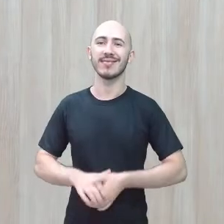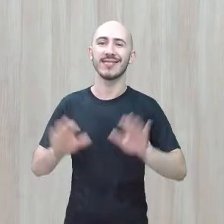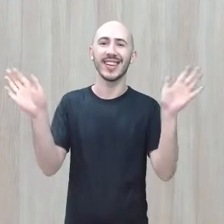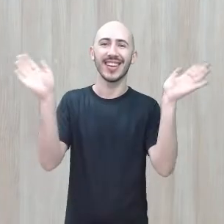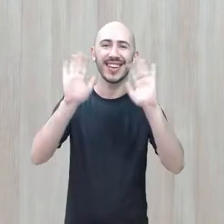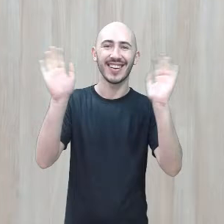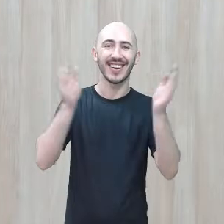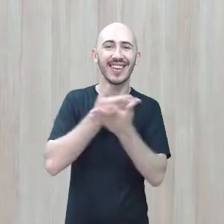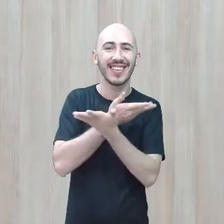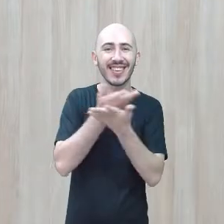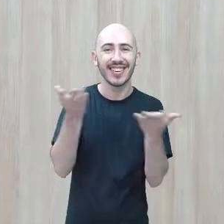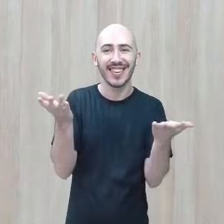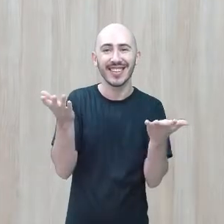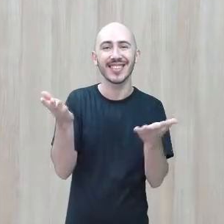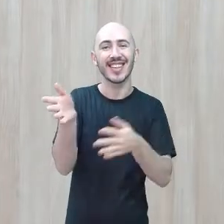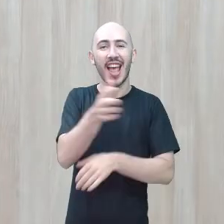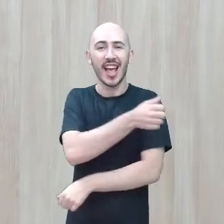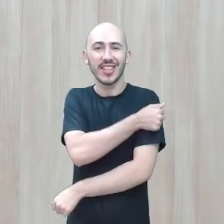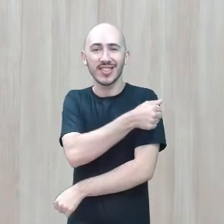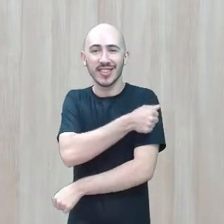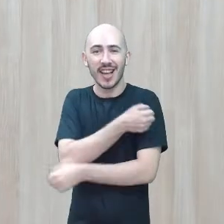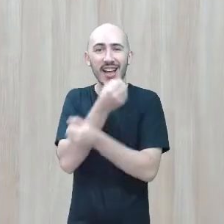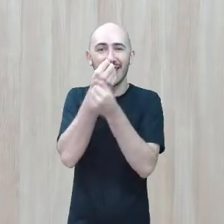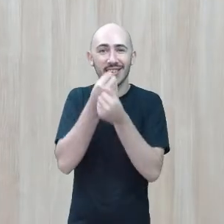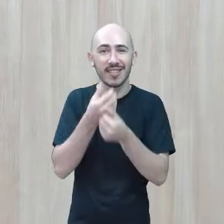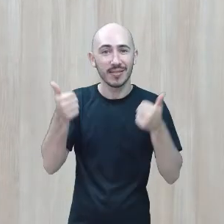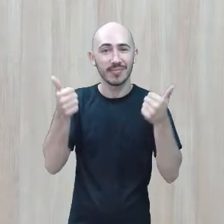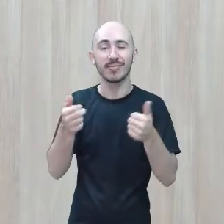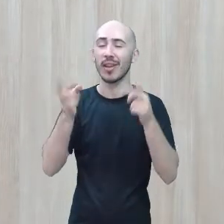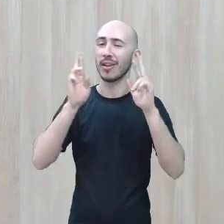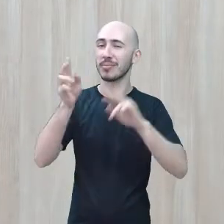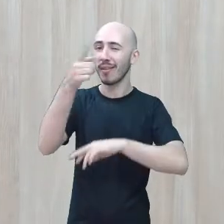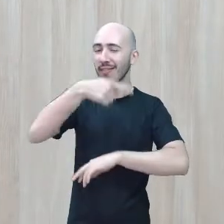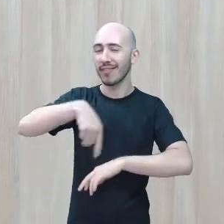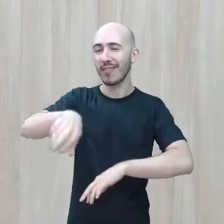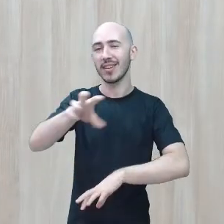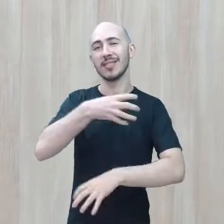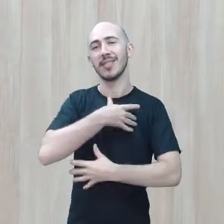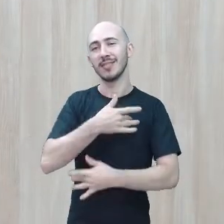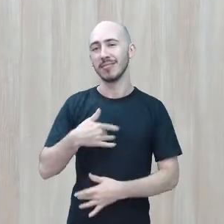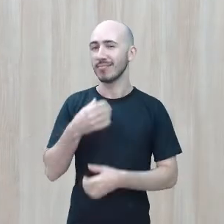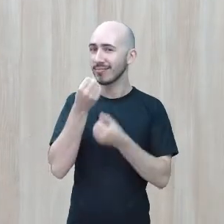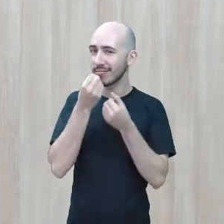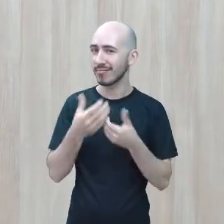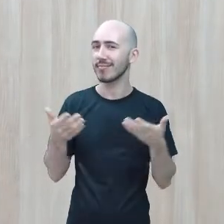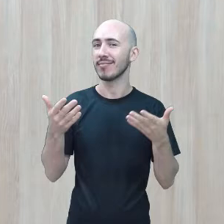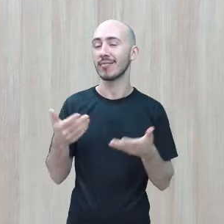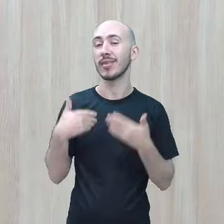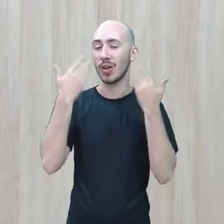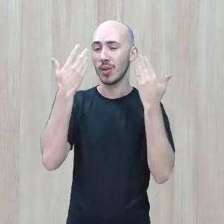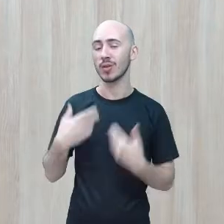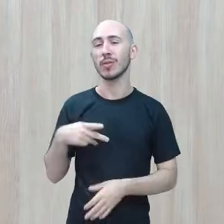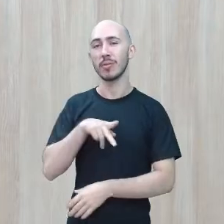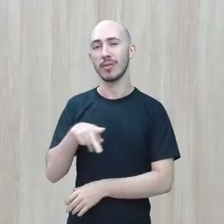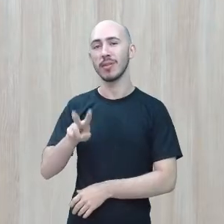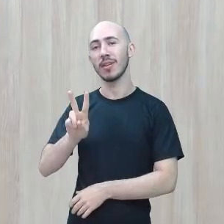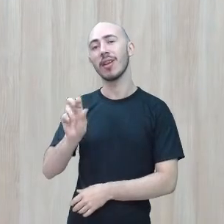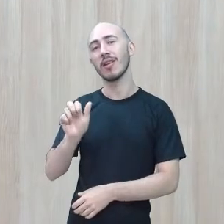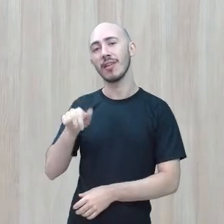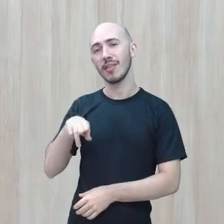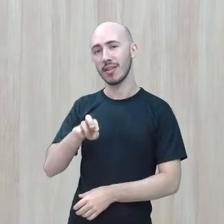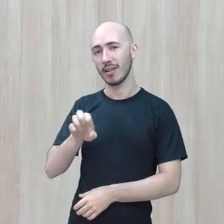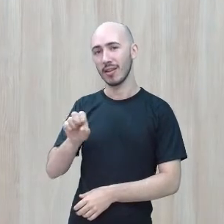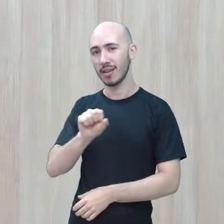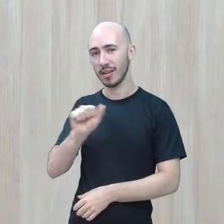Olá, queridos estudantes, tudo bem com vocês? Espero que estejam todos bem, certo? Eu sou professora Vanessa,